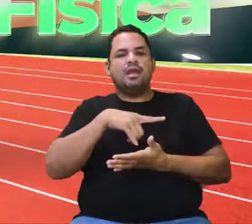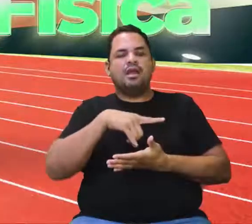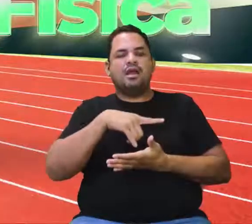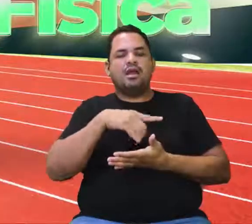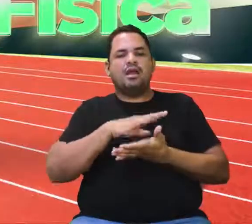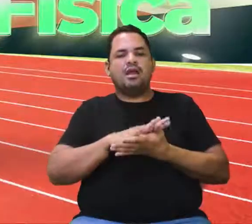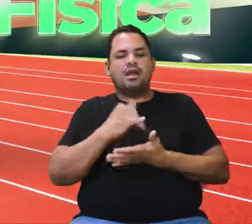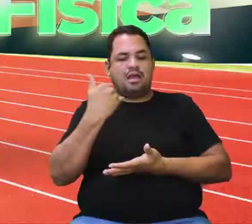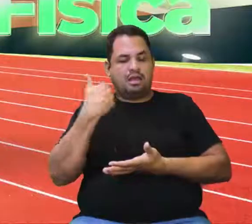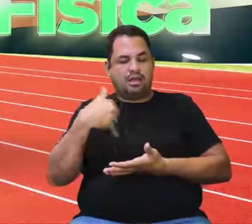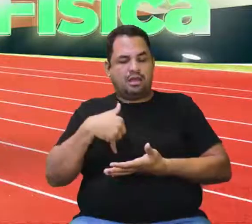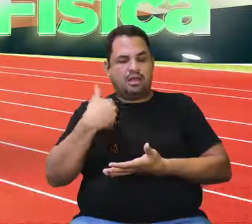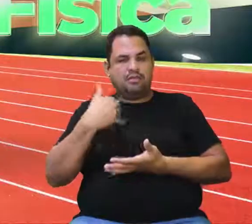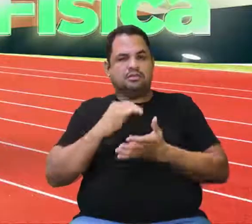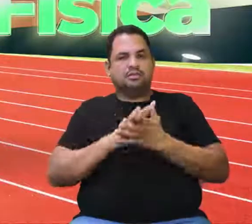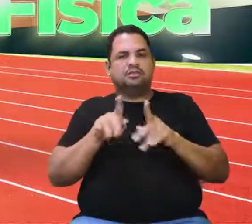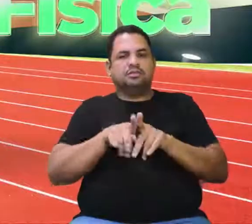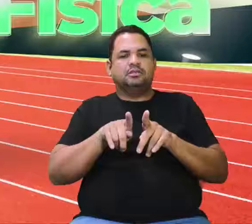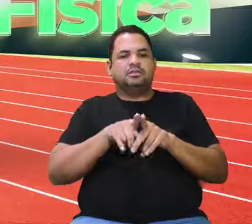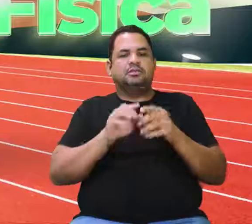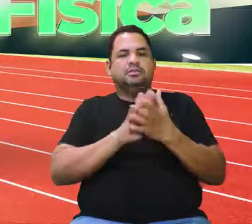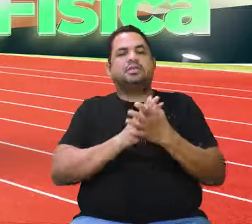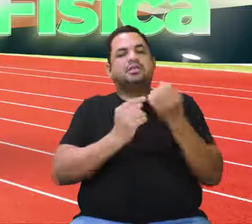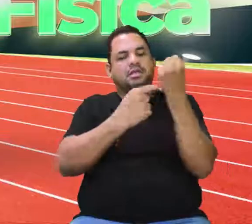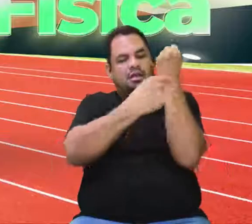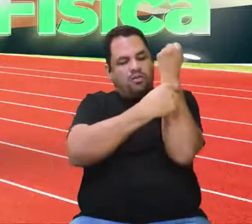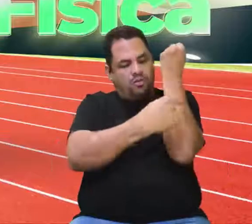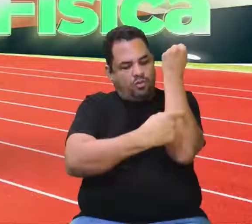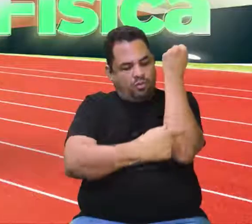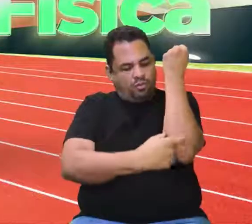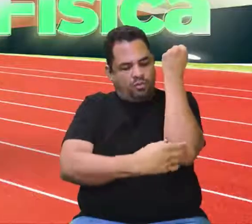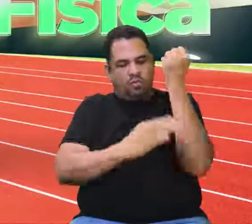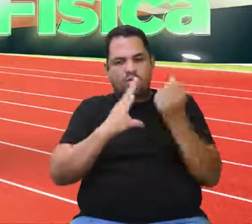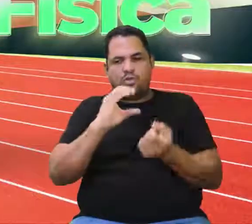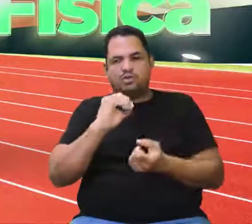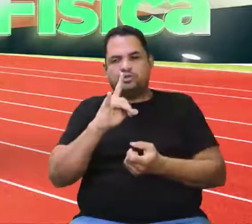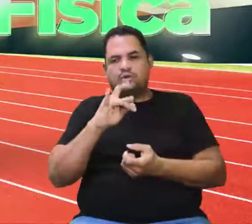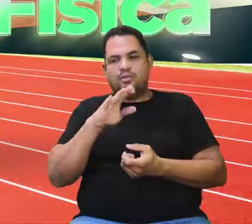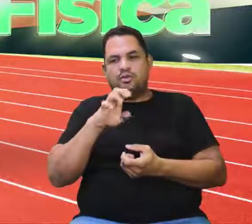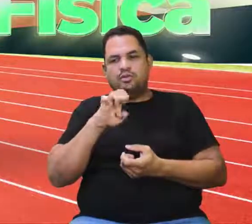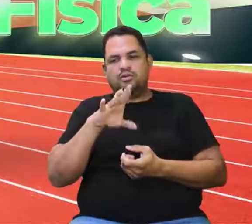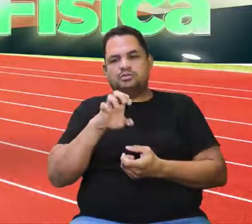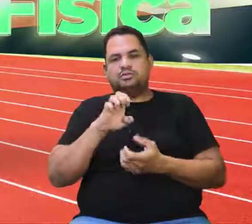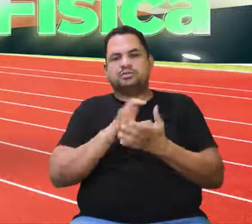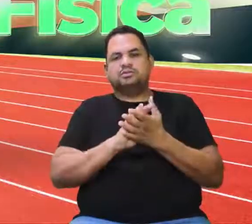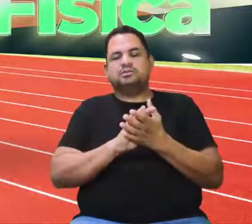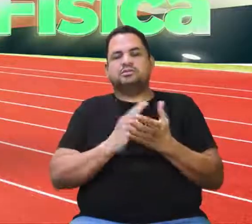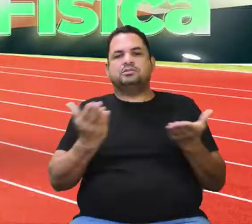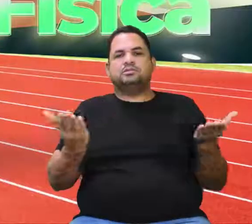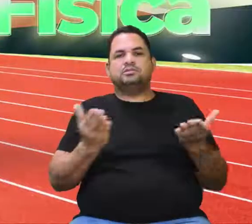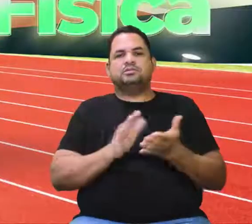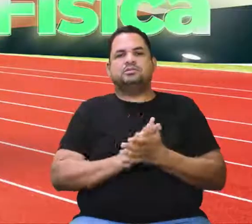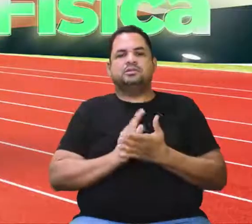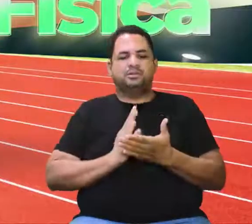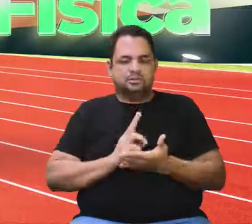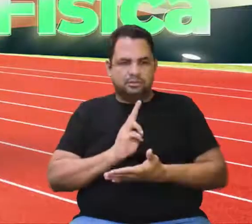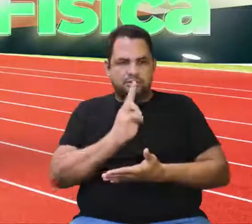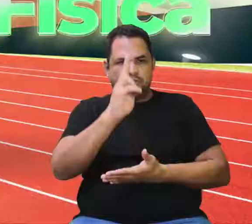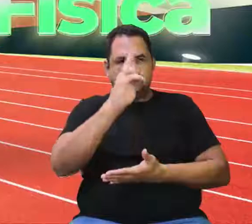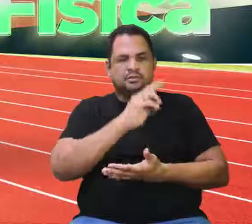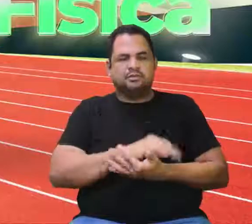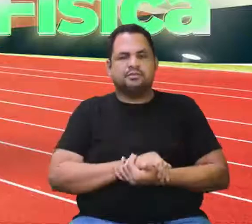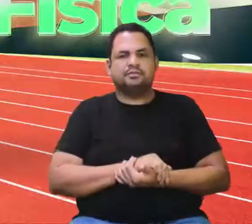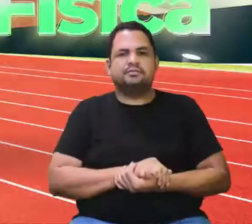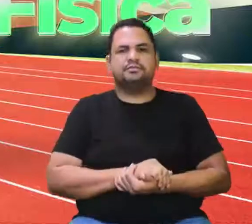temos osteoporose na coluna vertebral. Por isso, nós trouxemos para abordar nessa aula. Vamos seguir, professora?